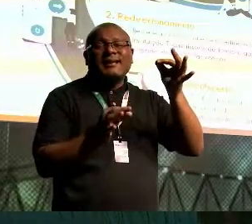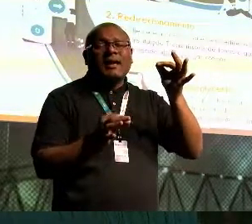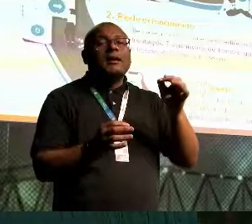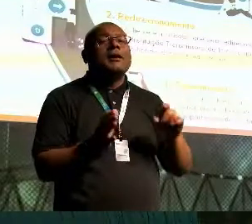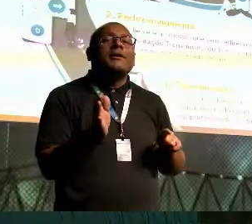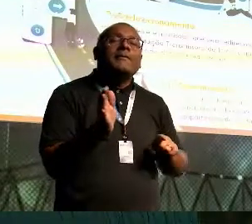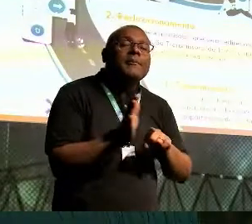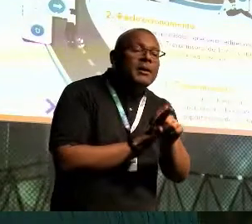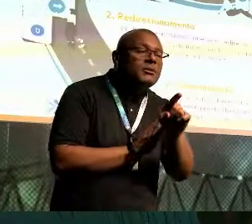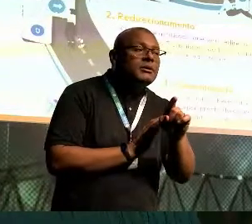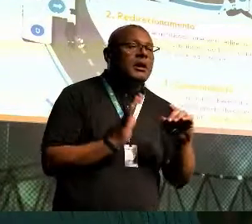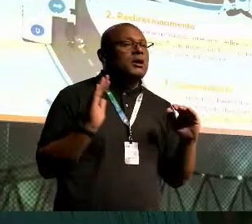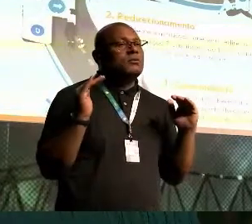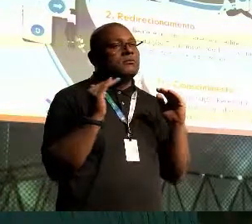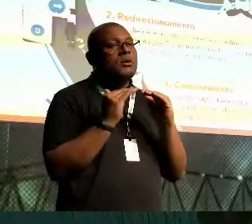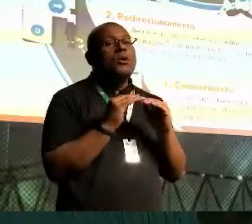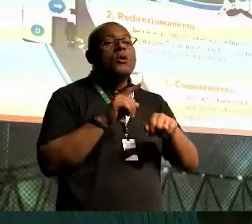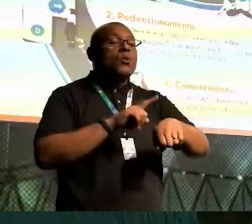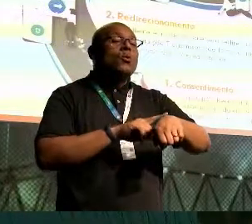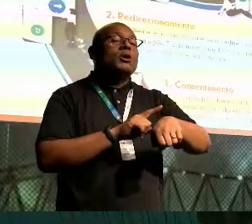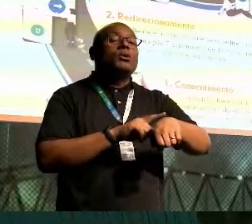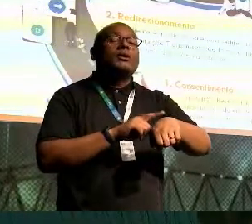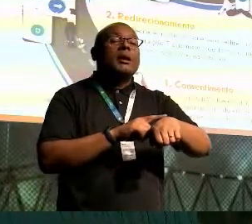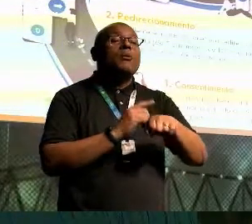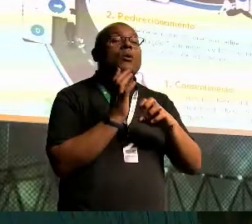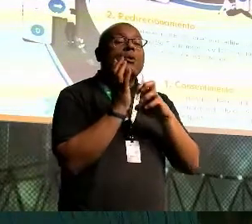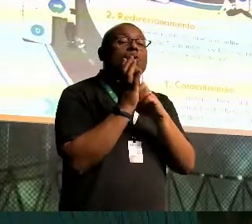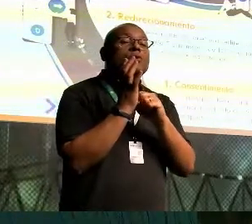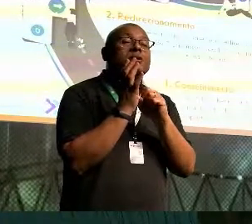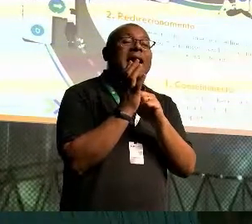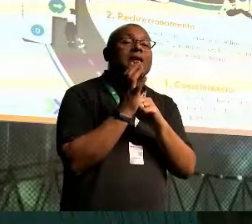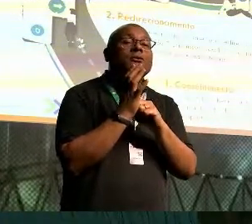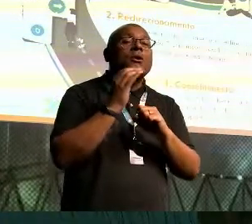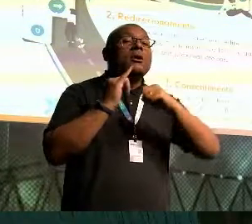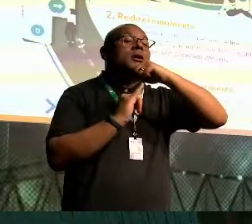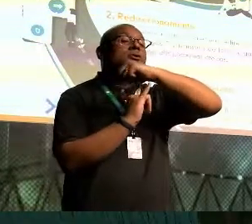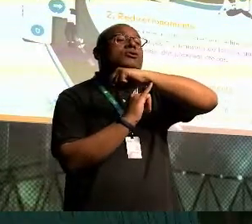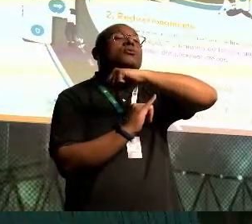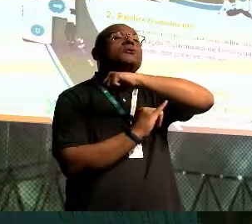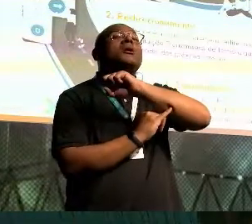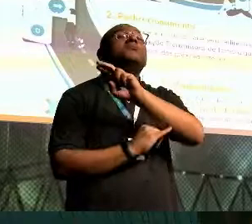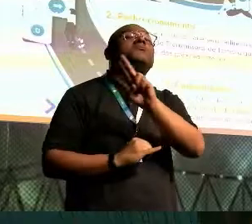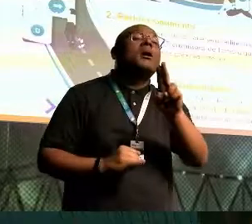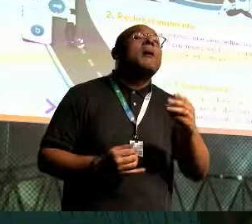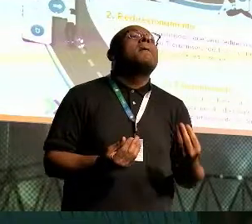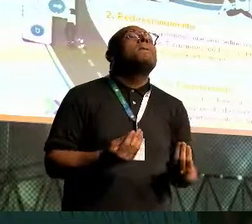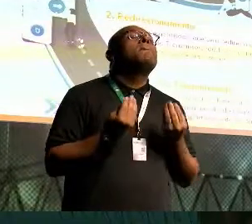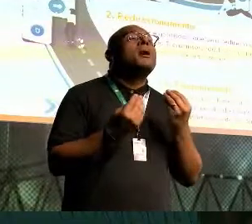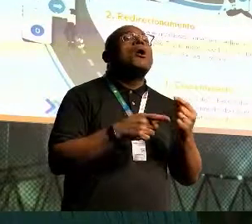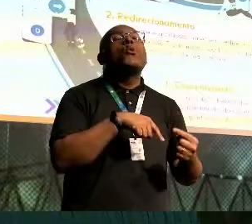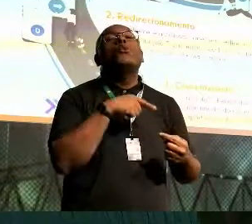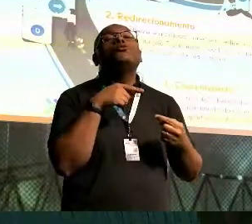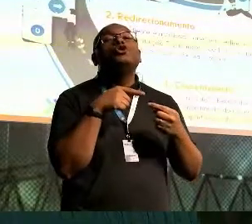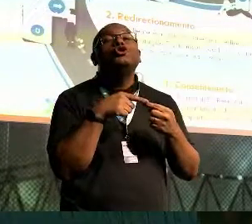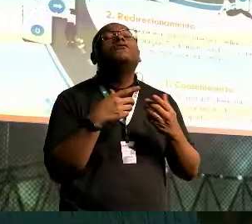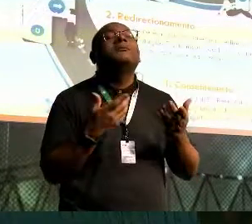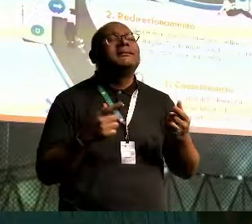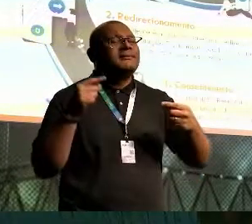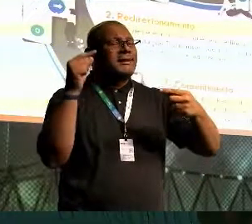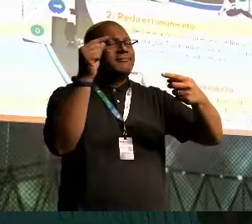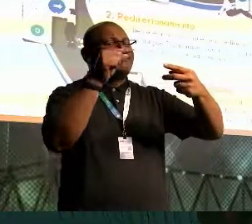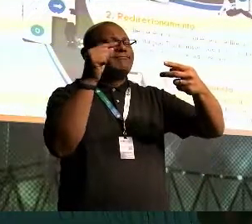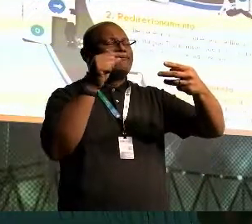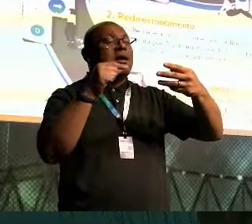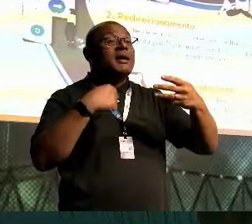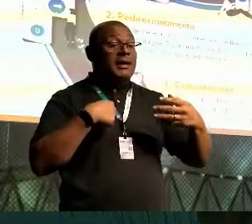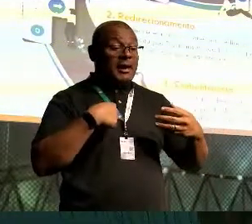ali, se ele, no consentimento, por quanto tempo, quais são os dados, com qual instituição, para que é, qual finalidade. Então, tem um monte de